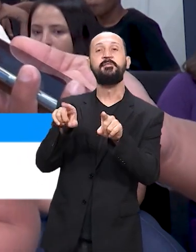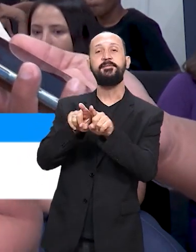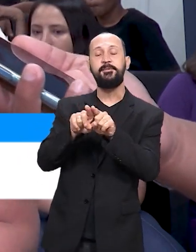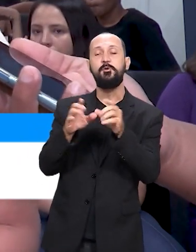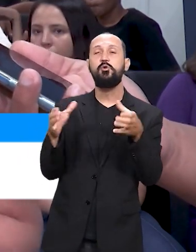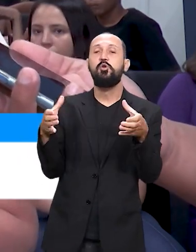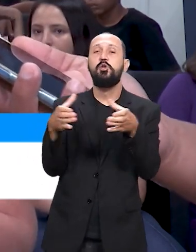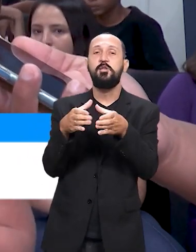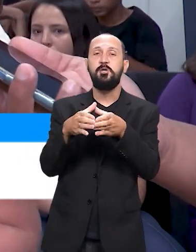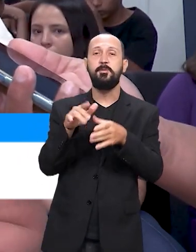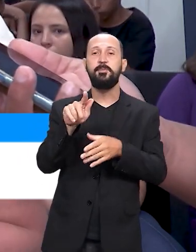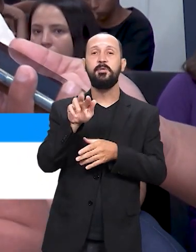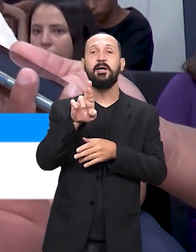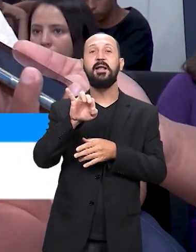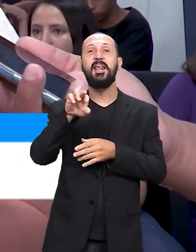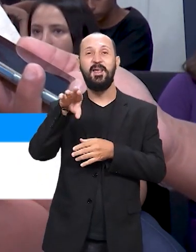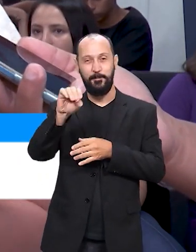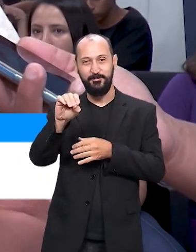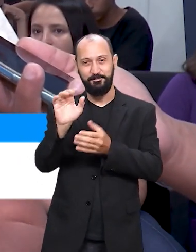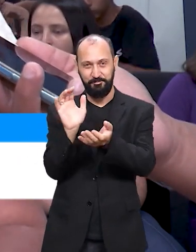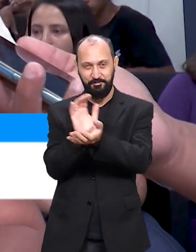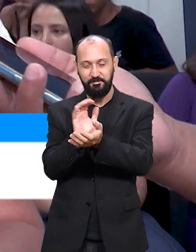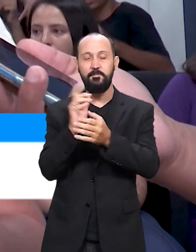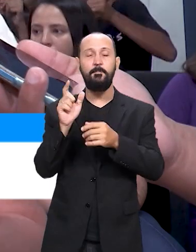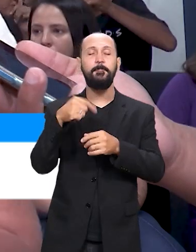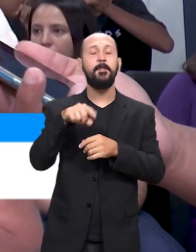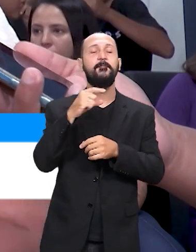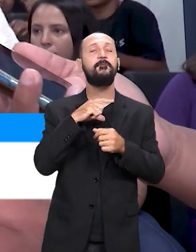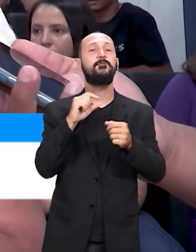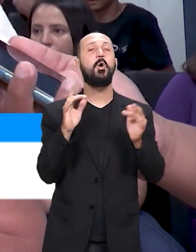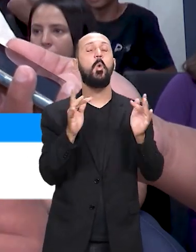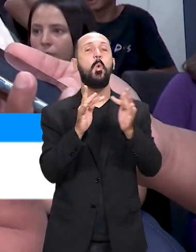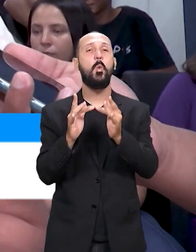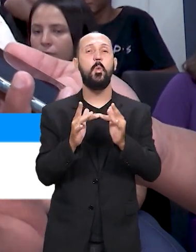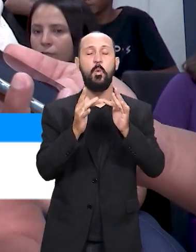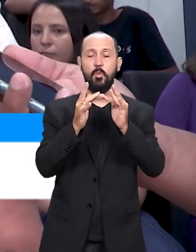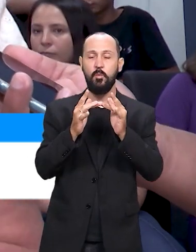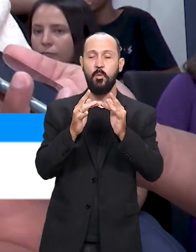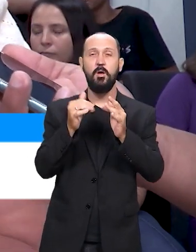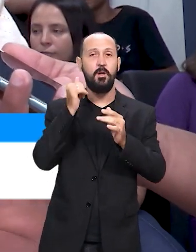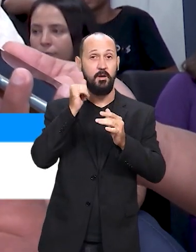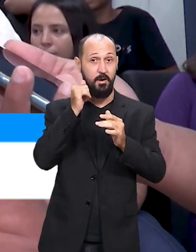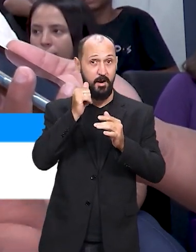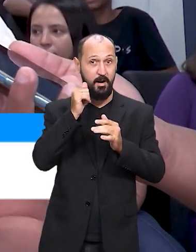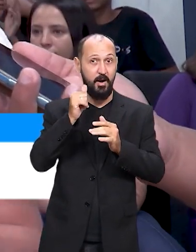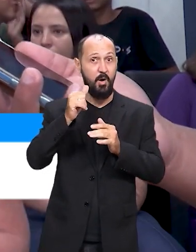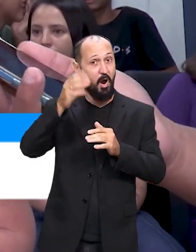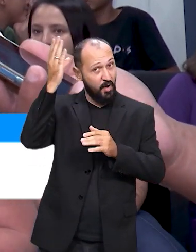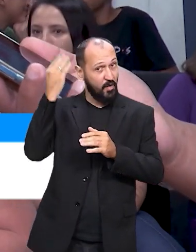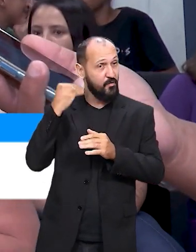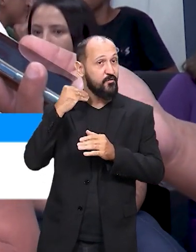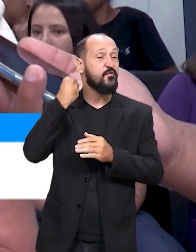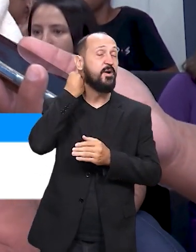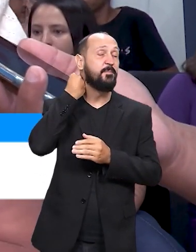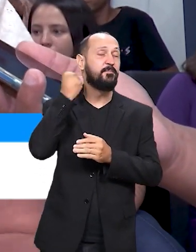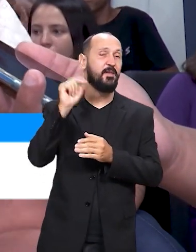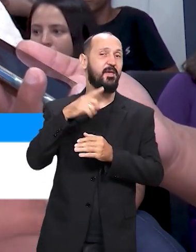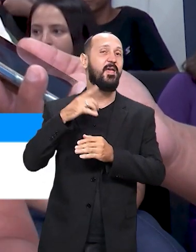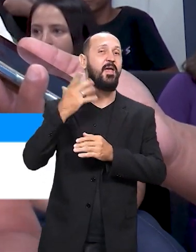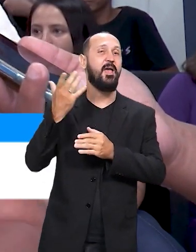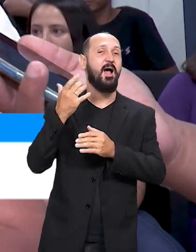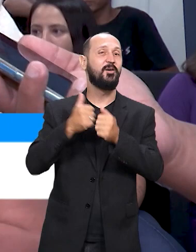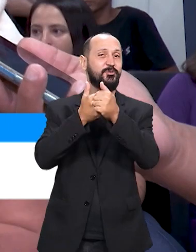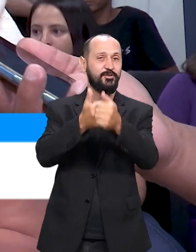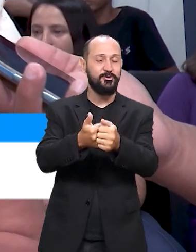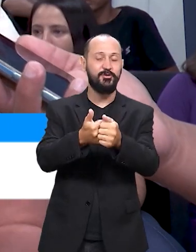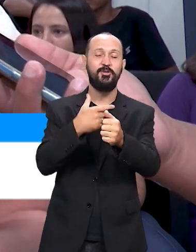eleição também do Grêmio. E, diante disso, a gente teve em contato, né, com a Franca, assistente social do deputado, e